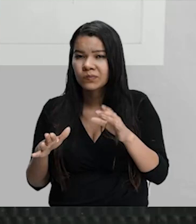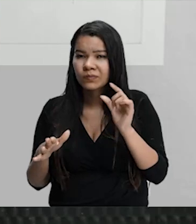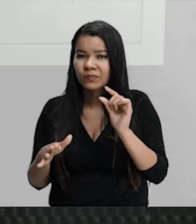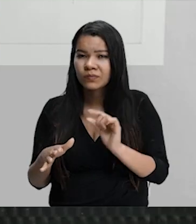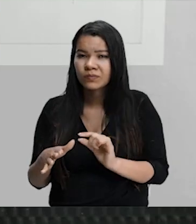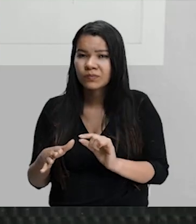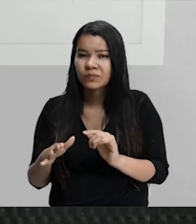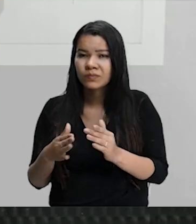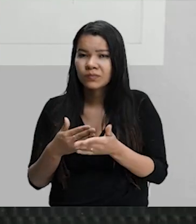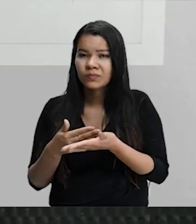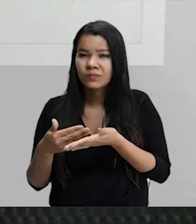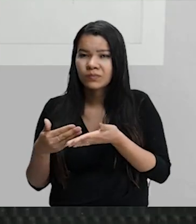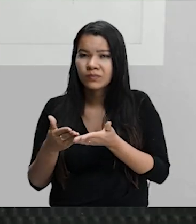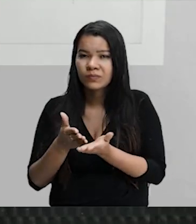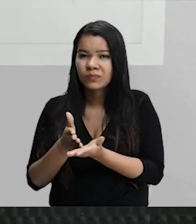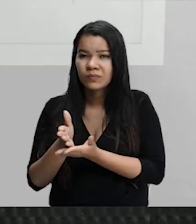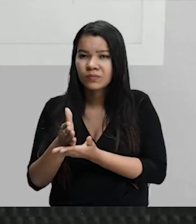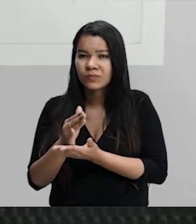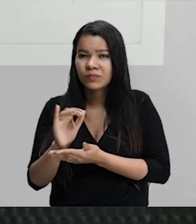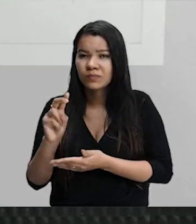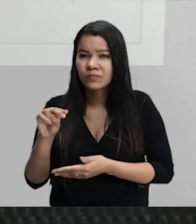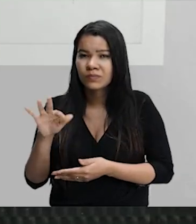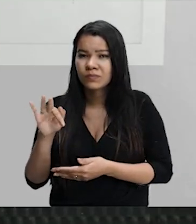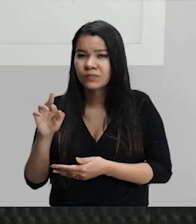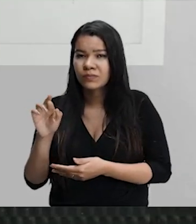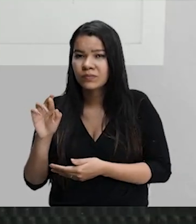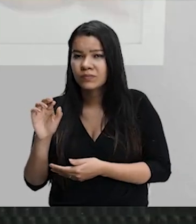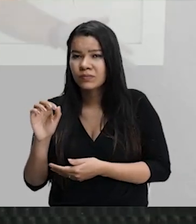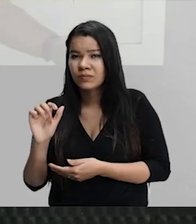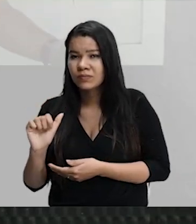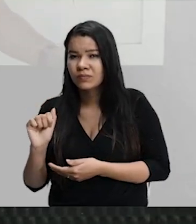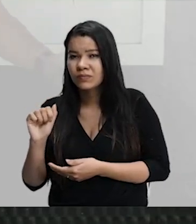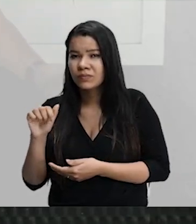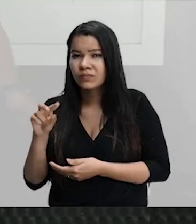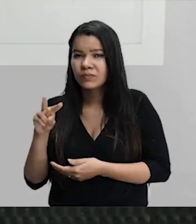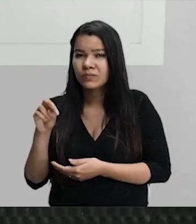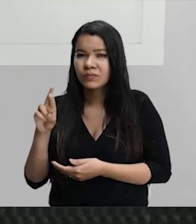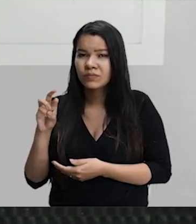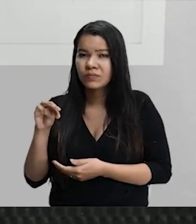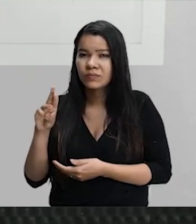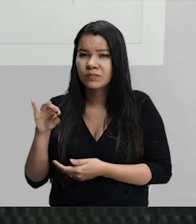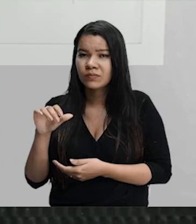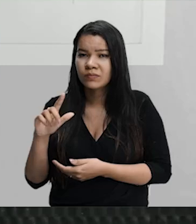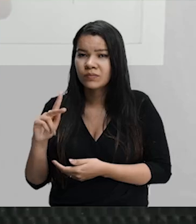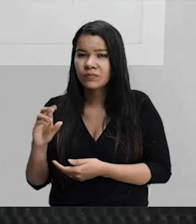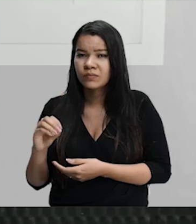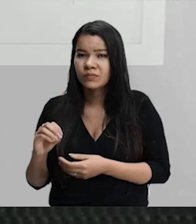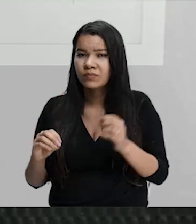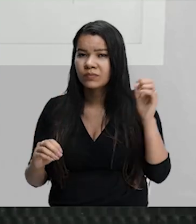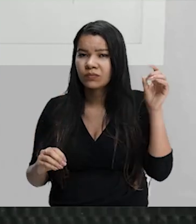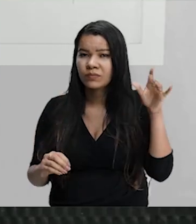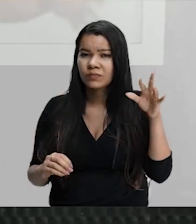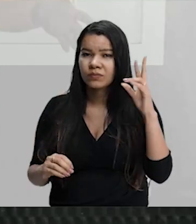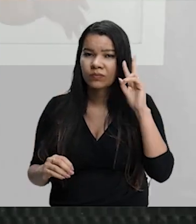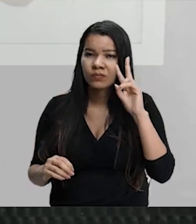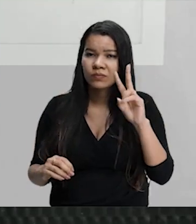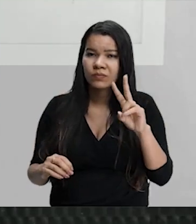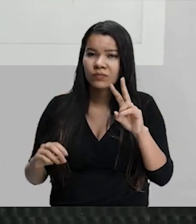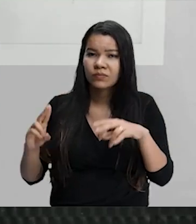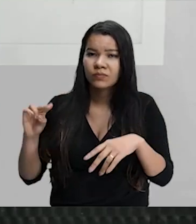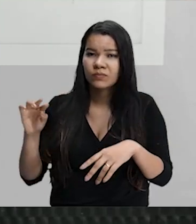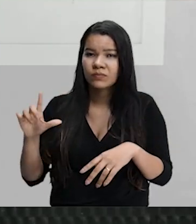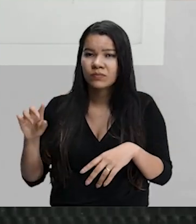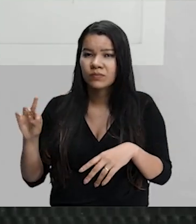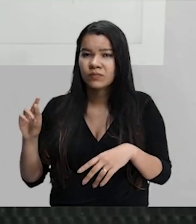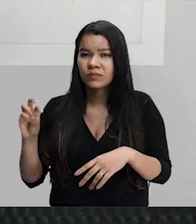passa pelo infravermelho, a luz visível, ultravioleta, raios X